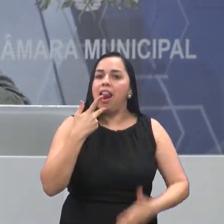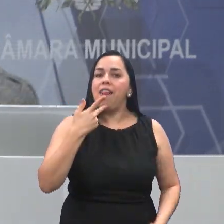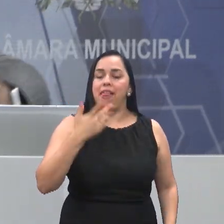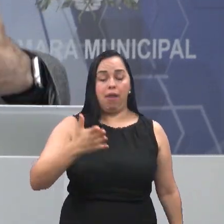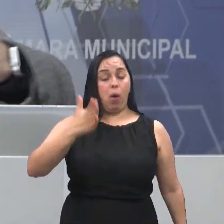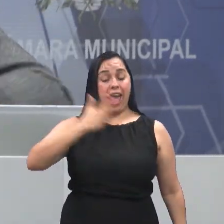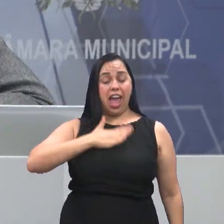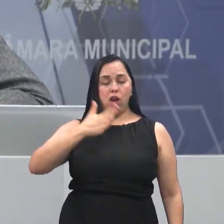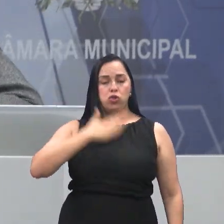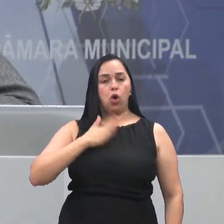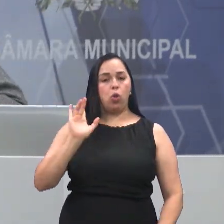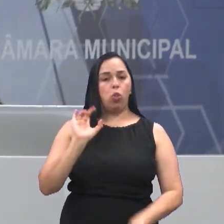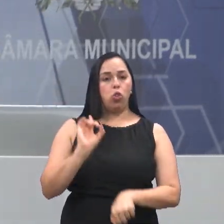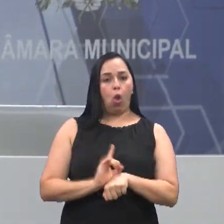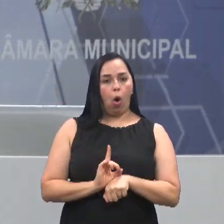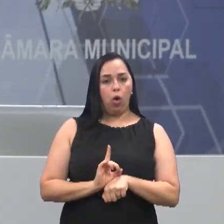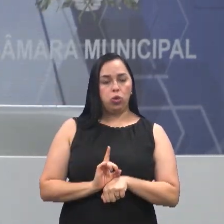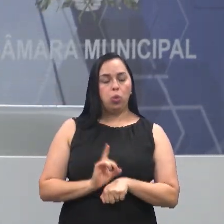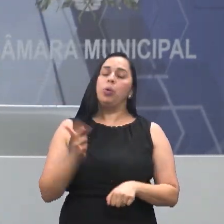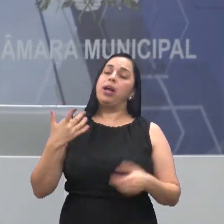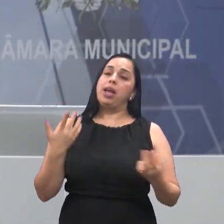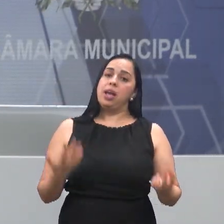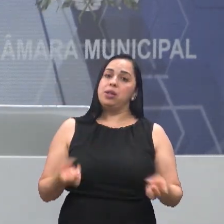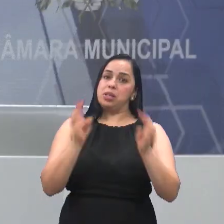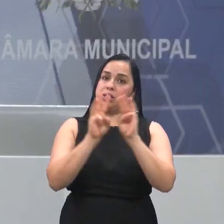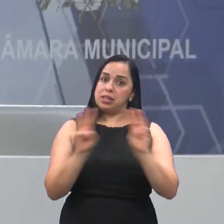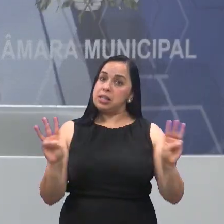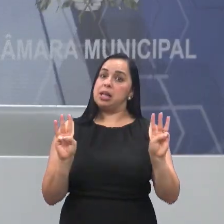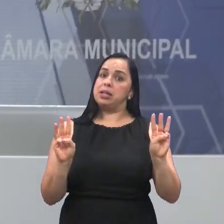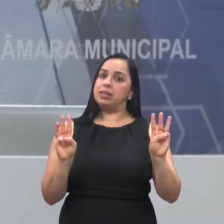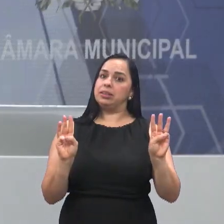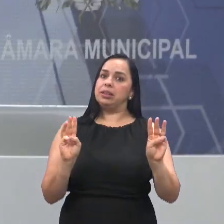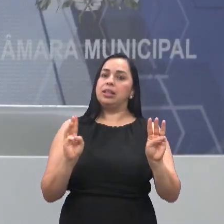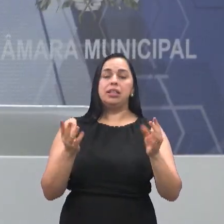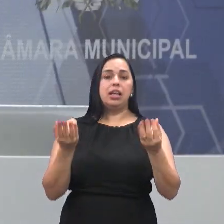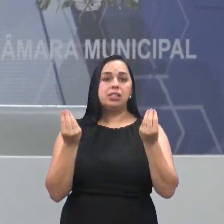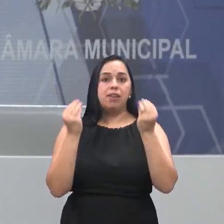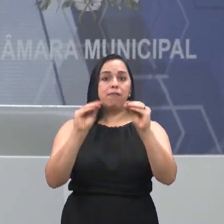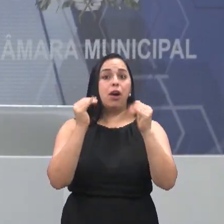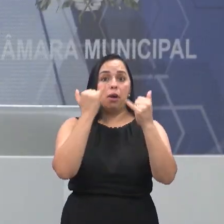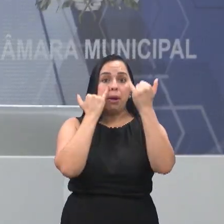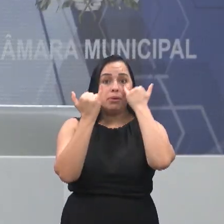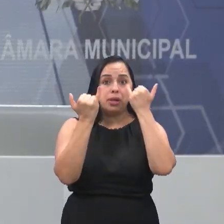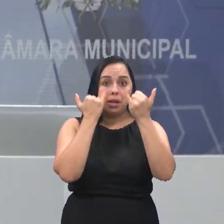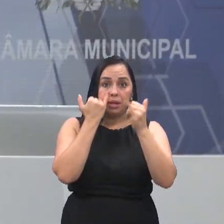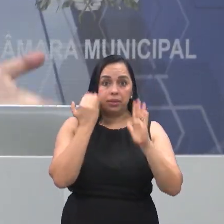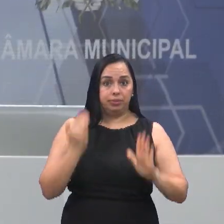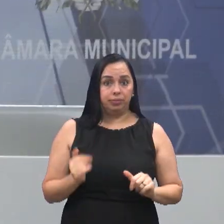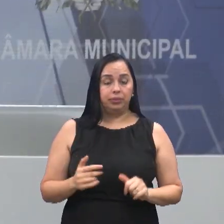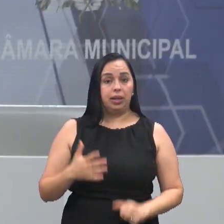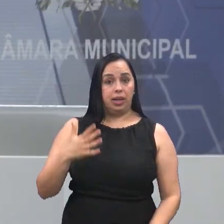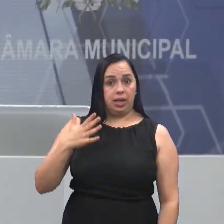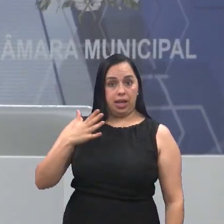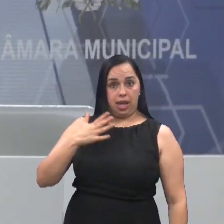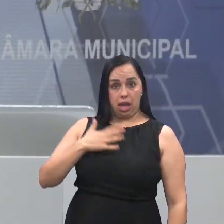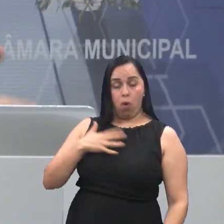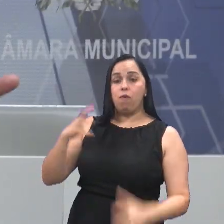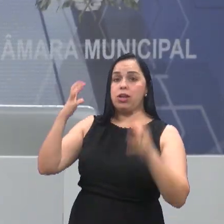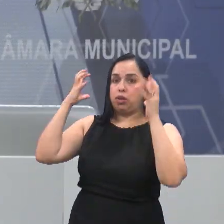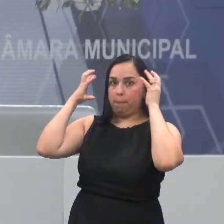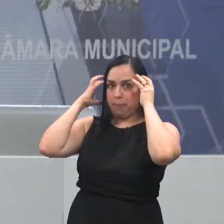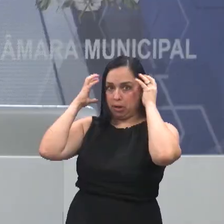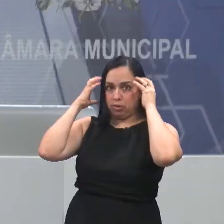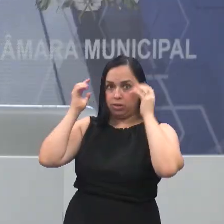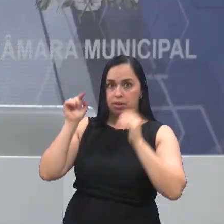meu, eu estou por trás do portal, e automaticamente todas as notícias estão lá. Na emissora da qual eu faço o programa, na